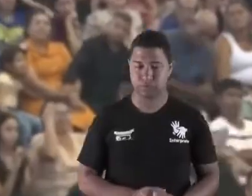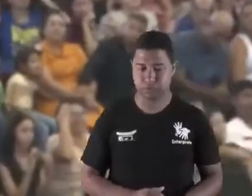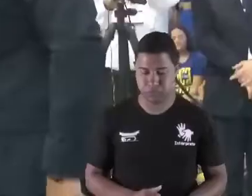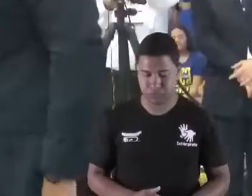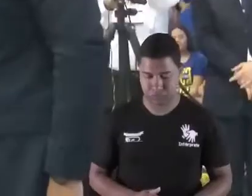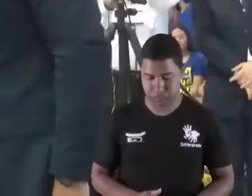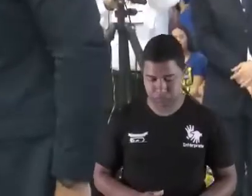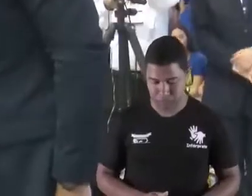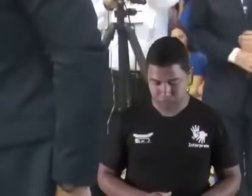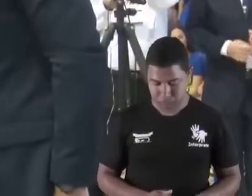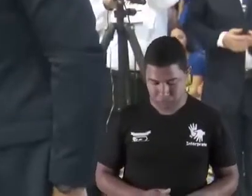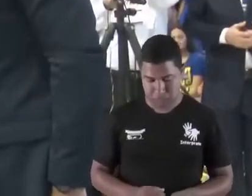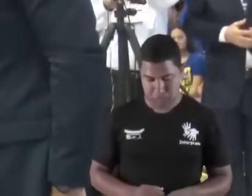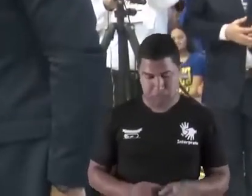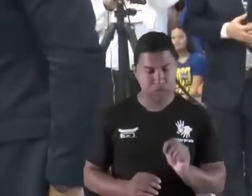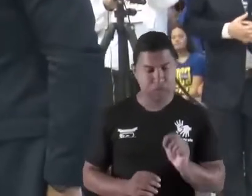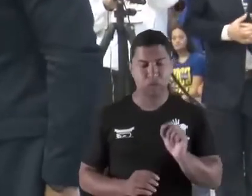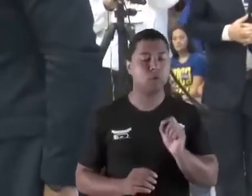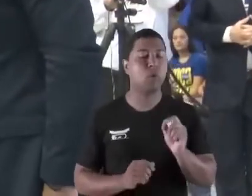A pergunta é: